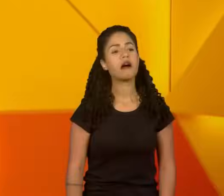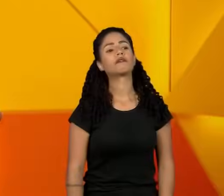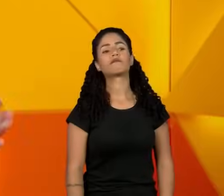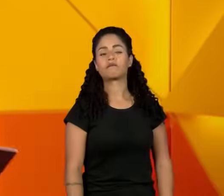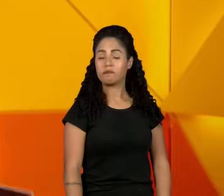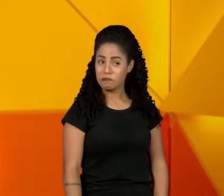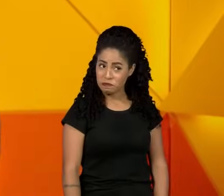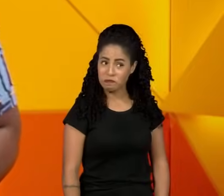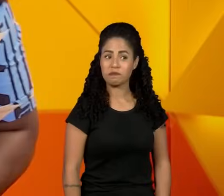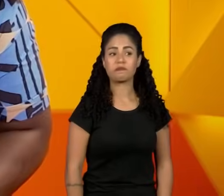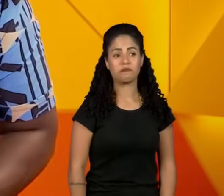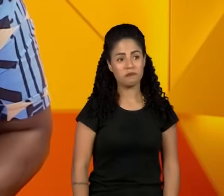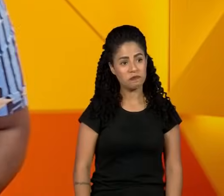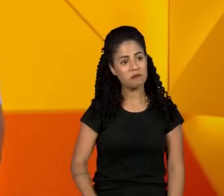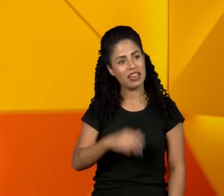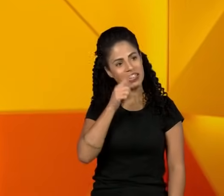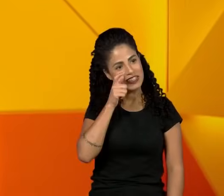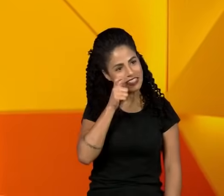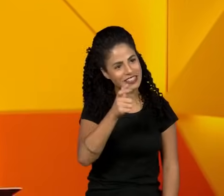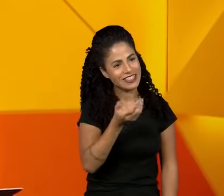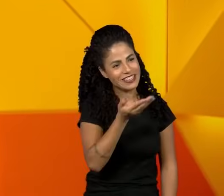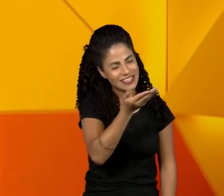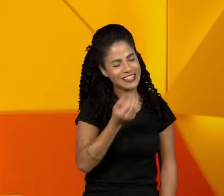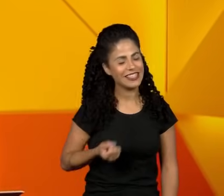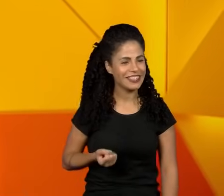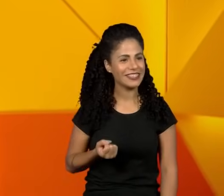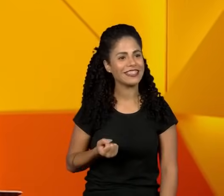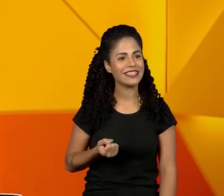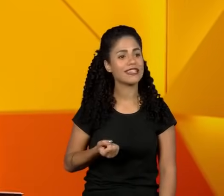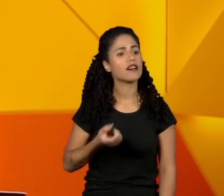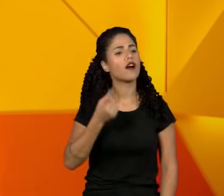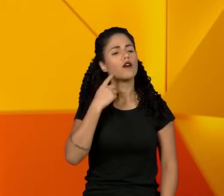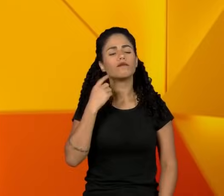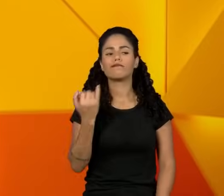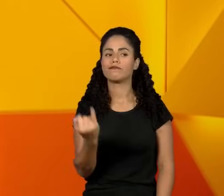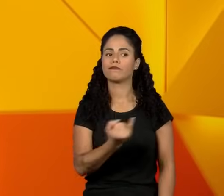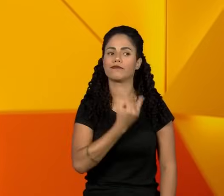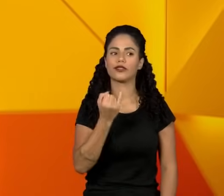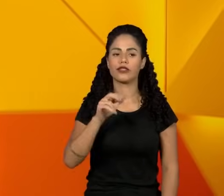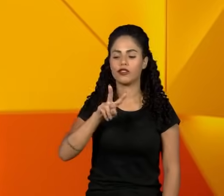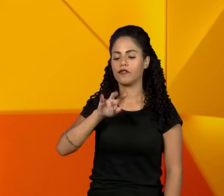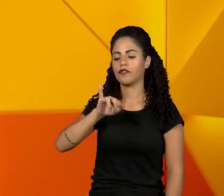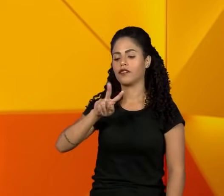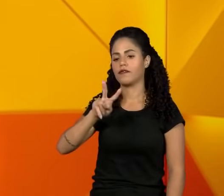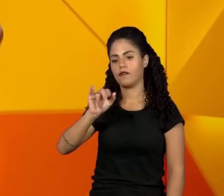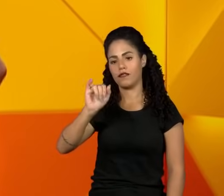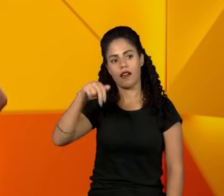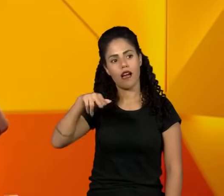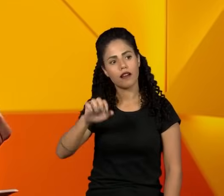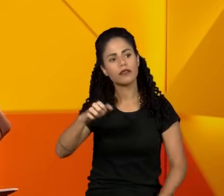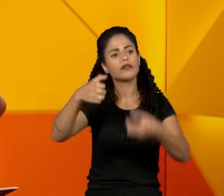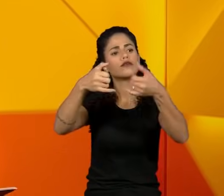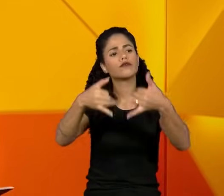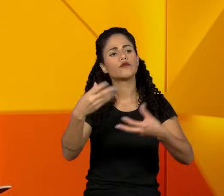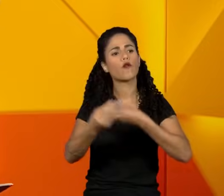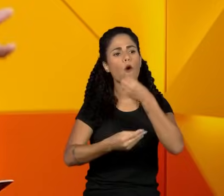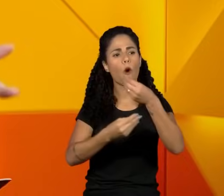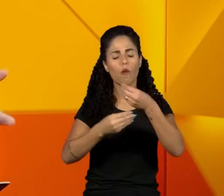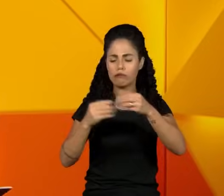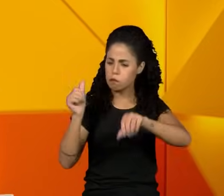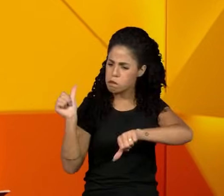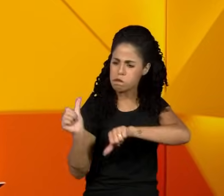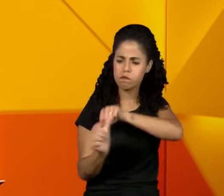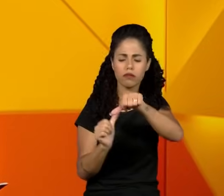Opa aí, ó, Sidney. Acho que a Viviane traz uma coisa muito importante, que é aquela questão do ponto de virada que ela fala do